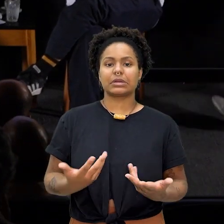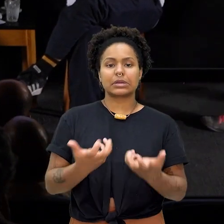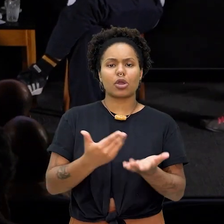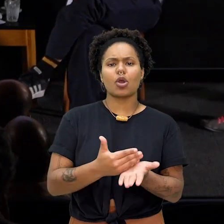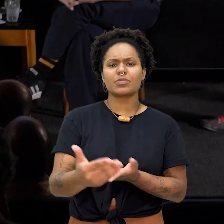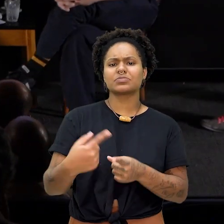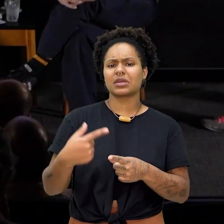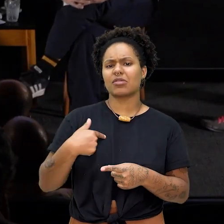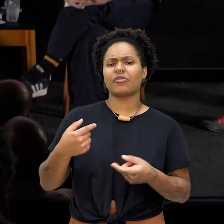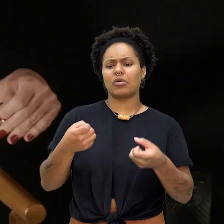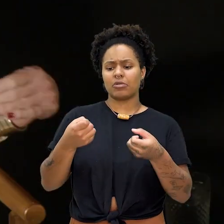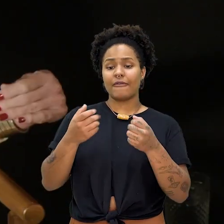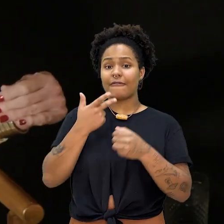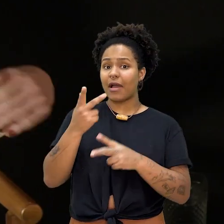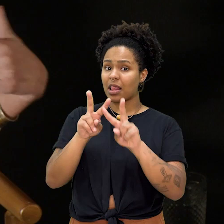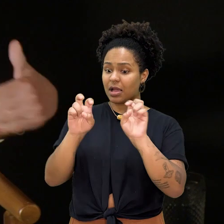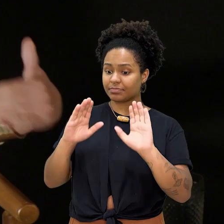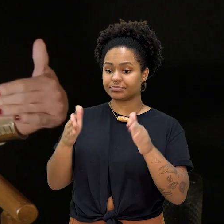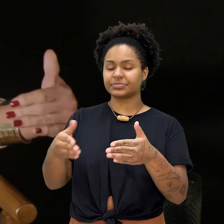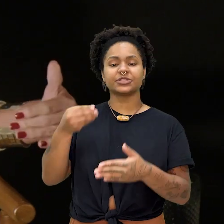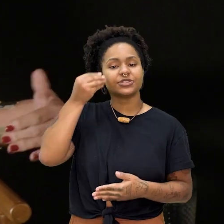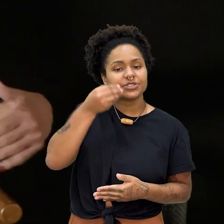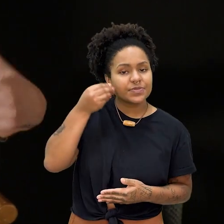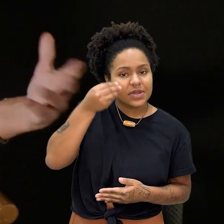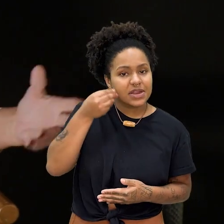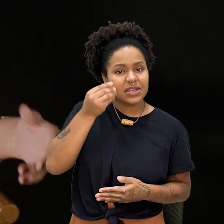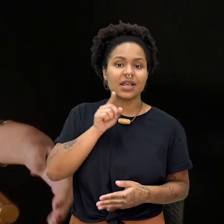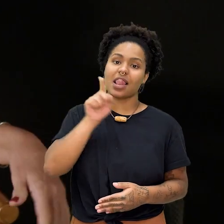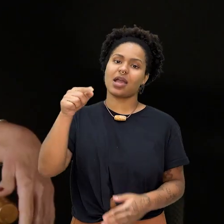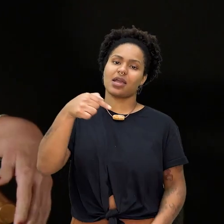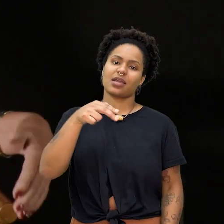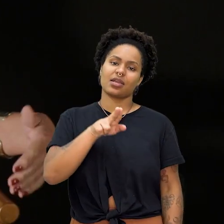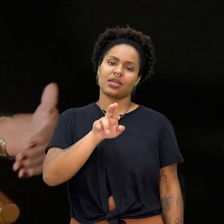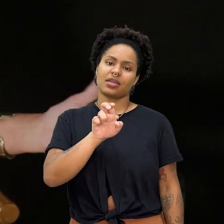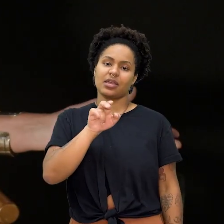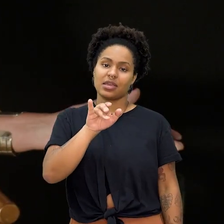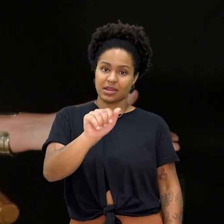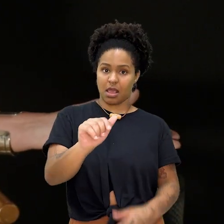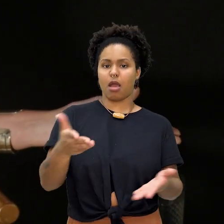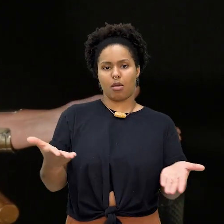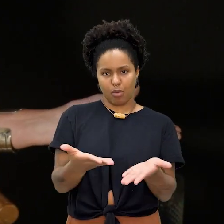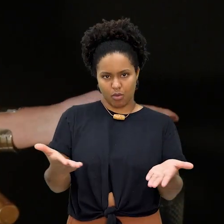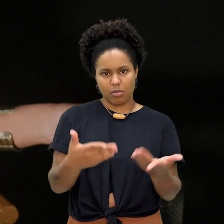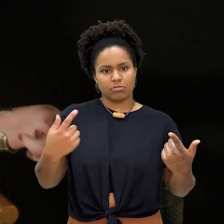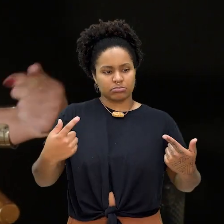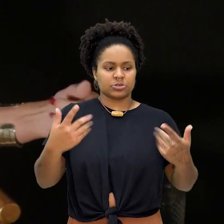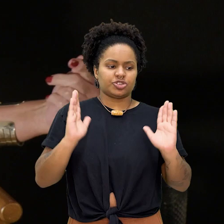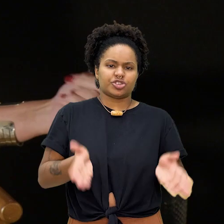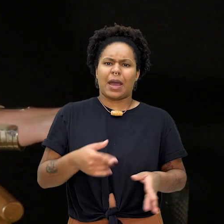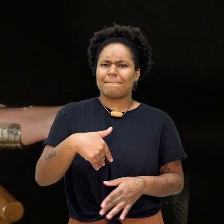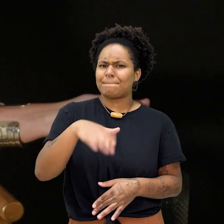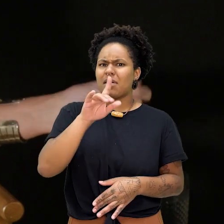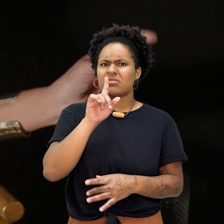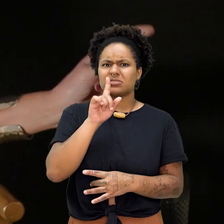quis começar porque eu vou falar especificamente da experiência no Quênia. Apesar de que hoje nós pesquisamos, já tem